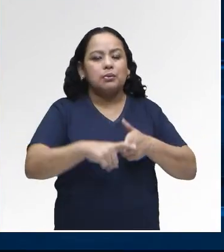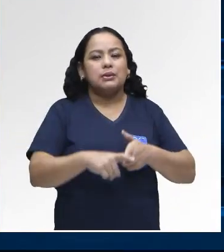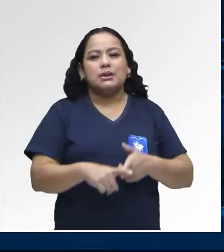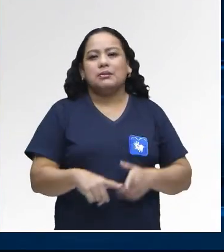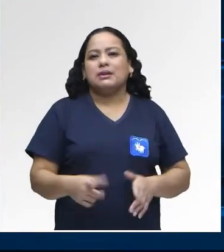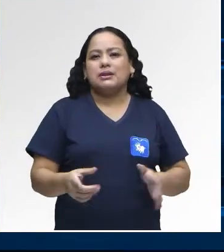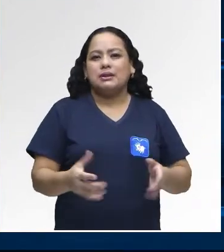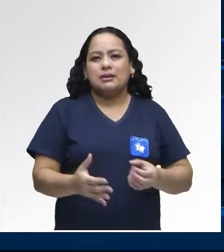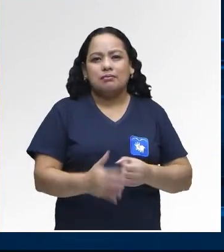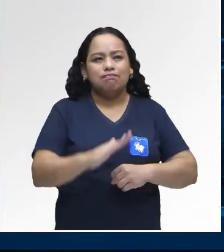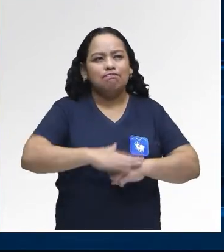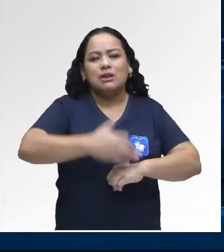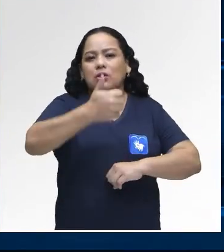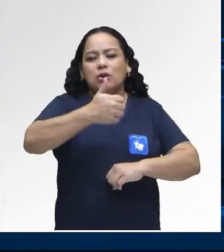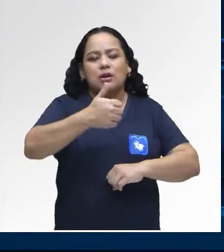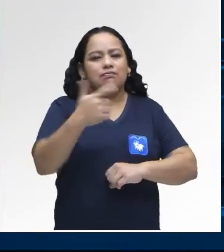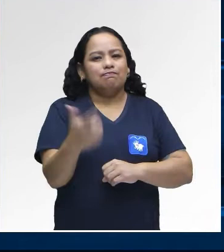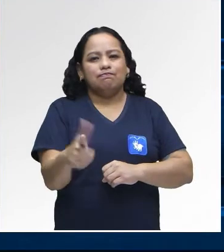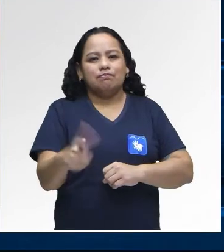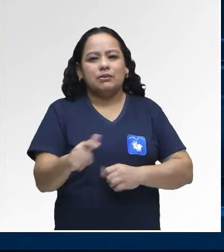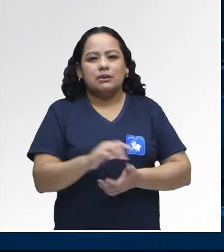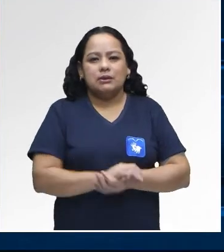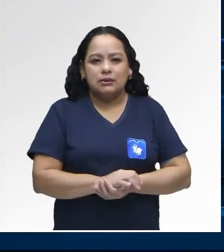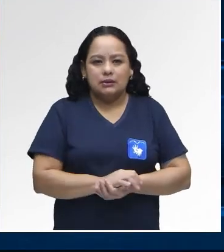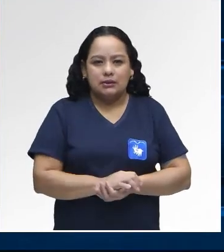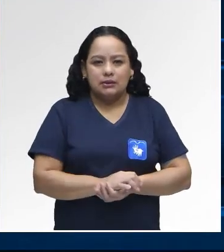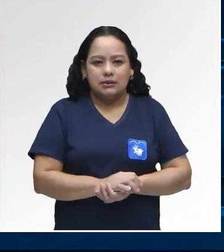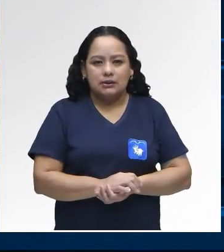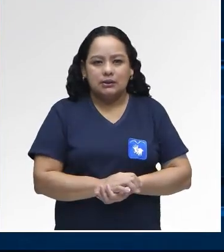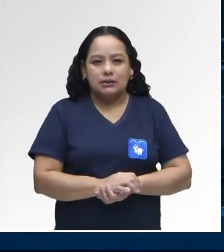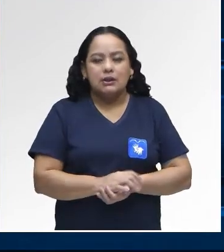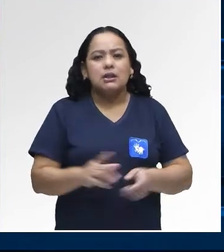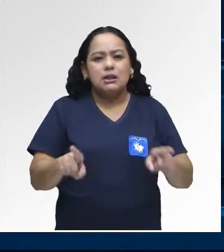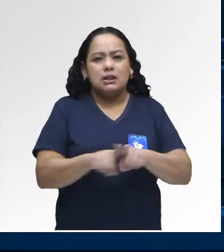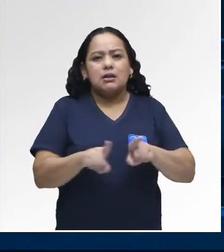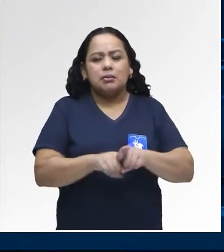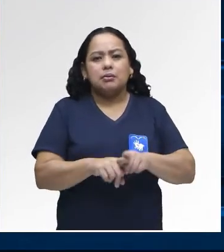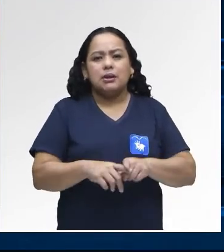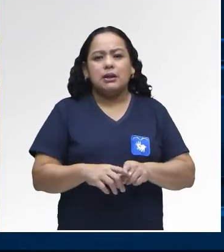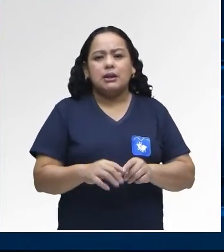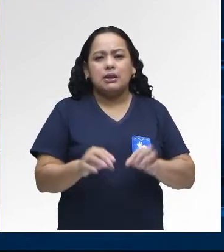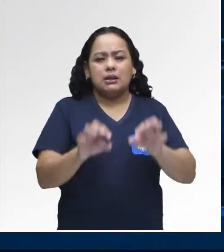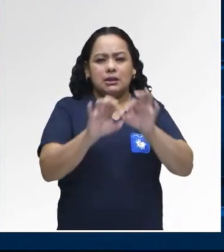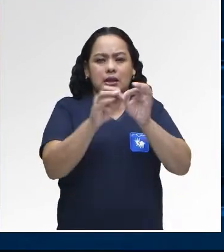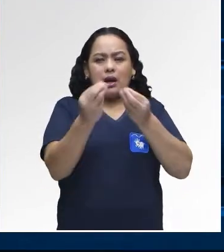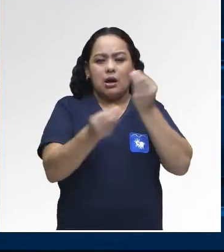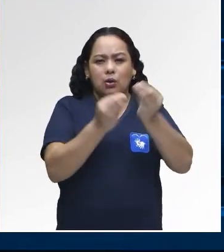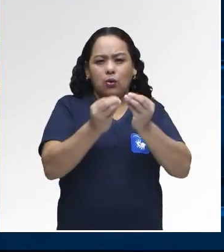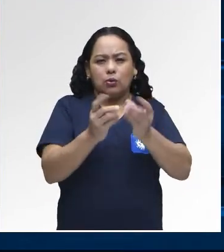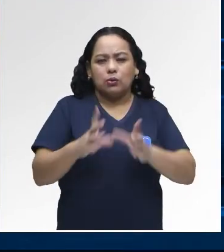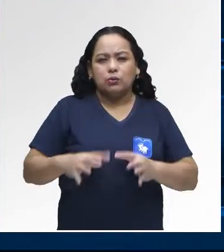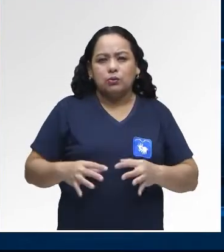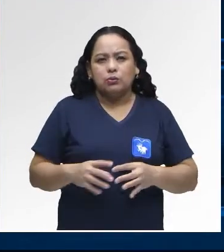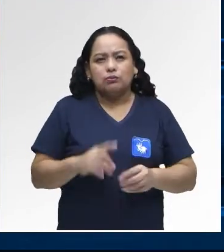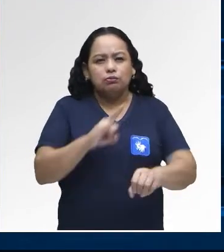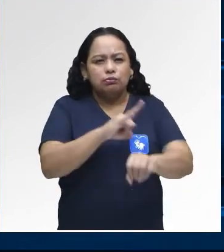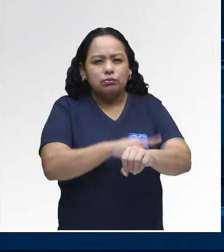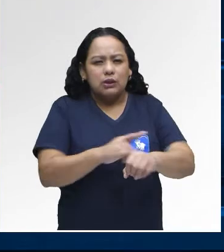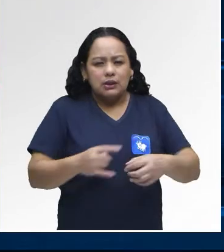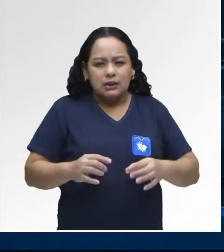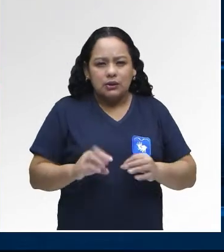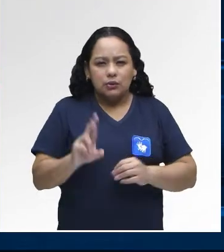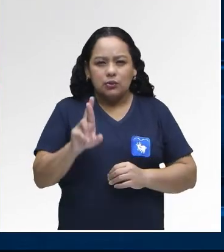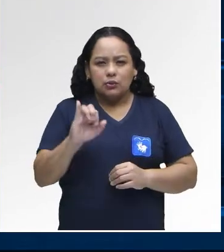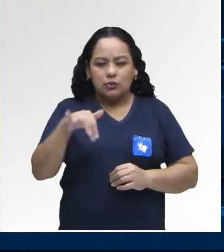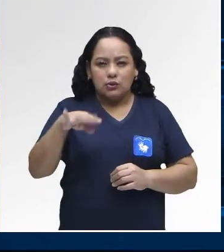irreparáveis, né? Além de danos nos rins, excesso de drogas, entendam drogas